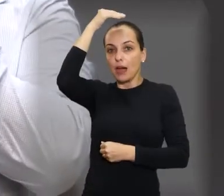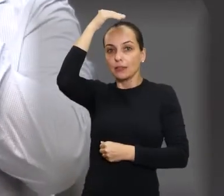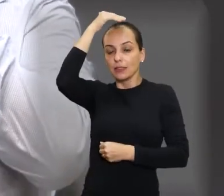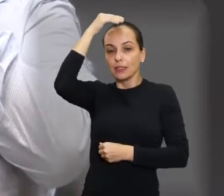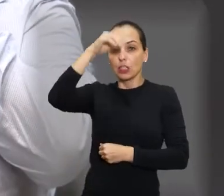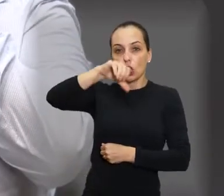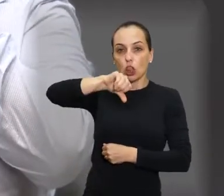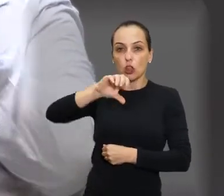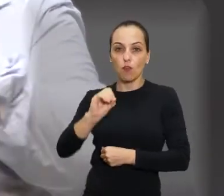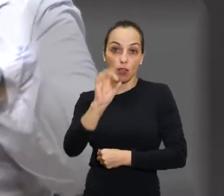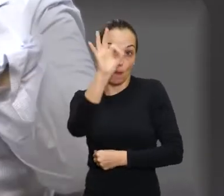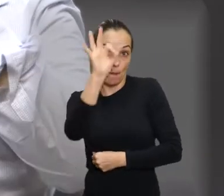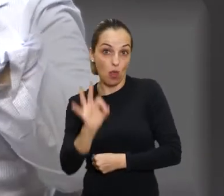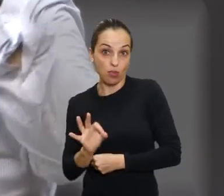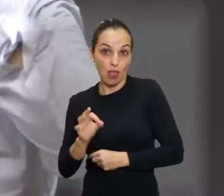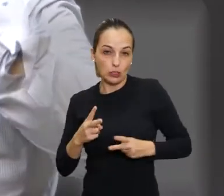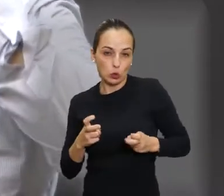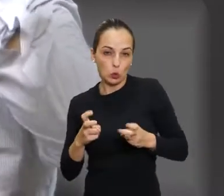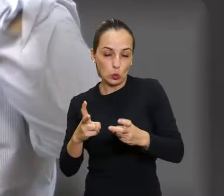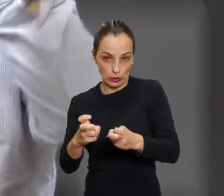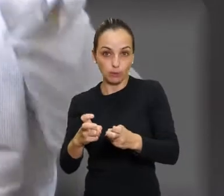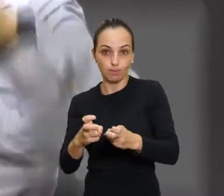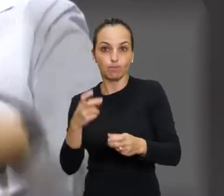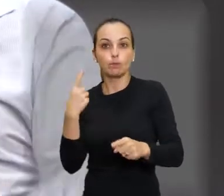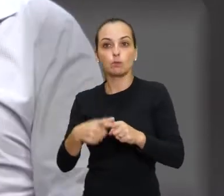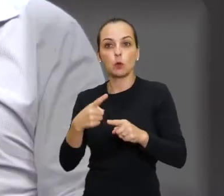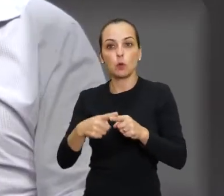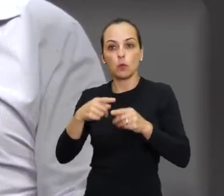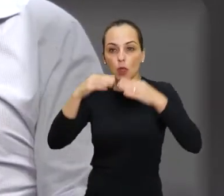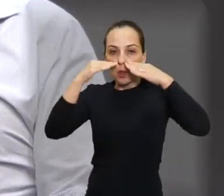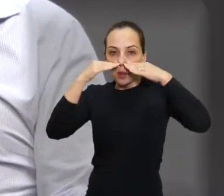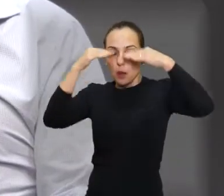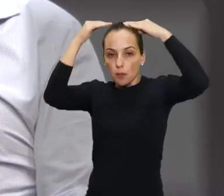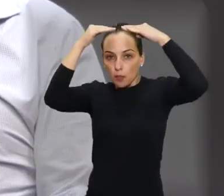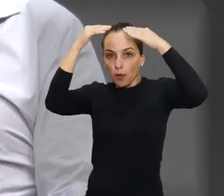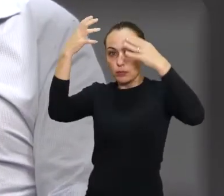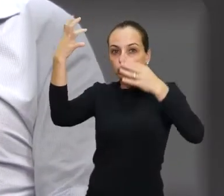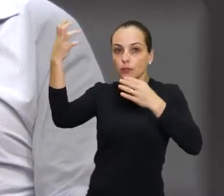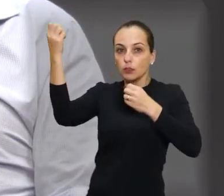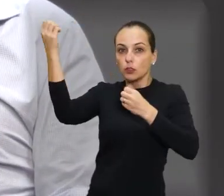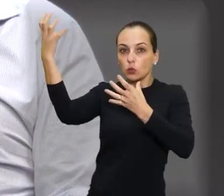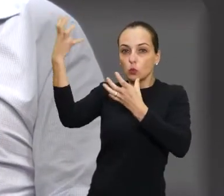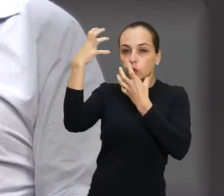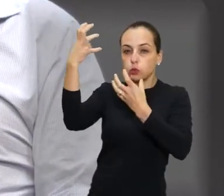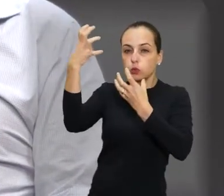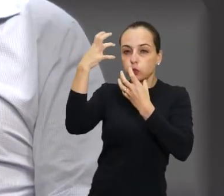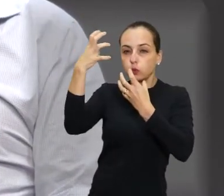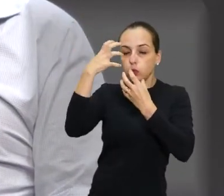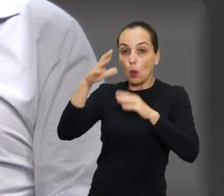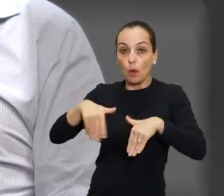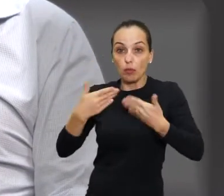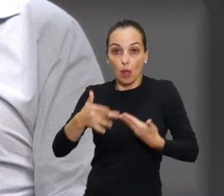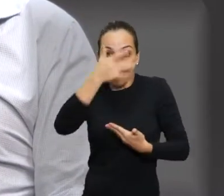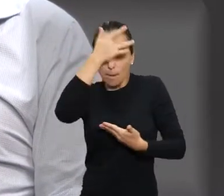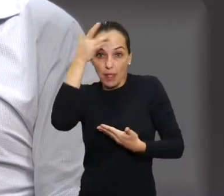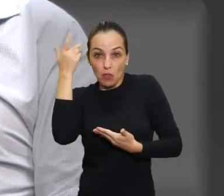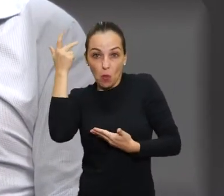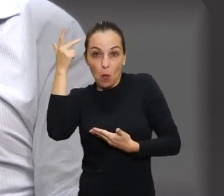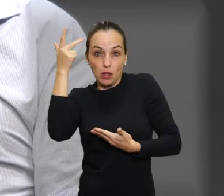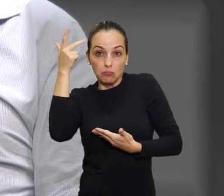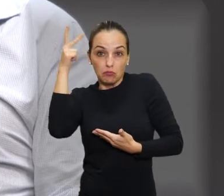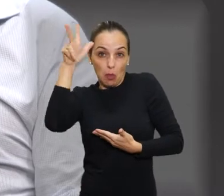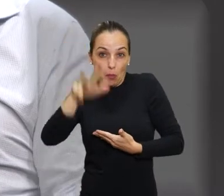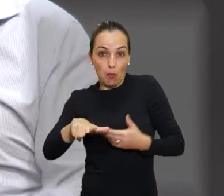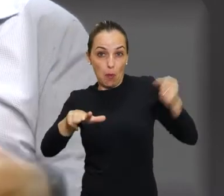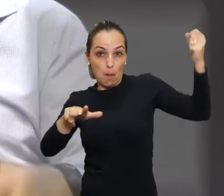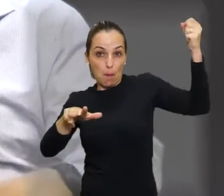aqui da ponta do nariz ao lóbulo de orelha, 90% está acima dessa região, que é o local que a gente toma sol a vida